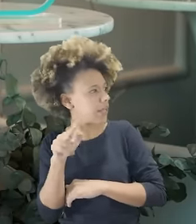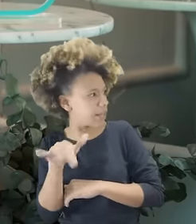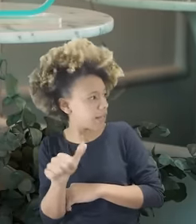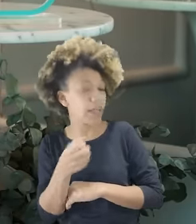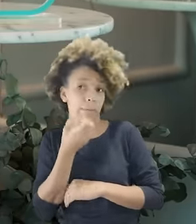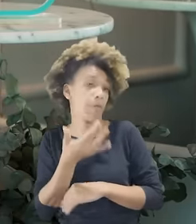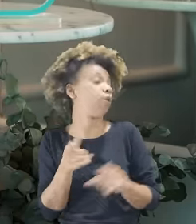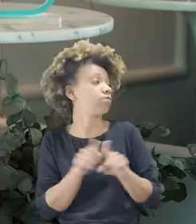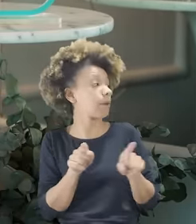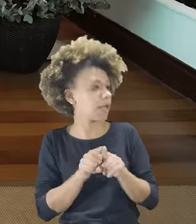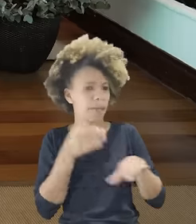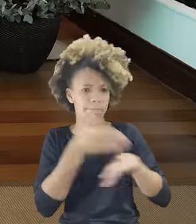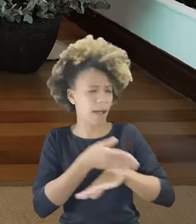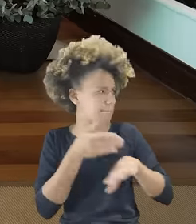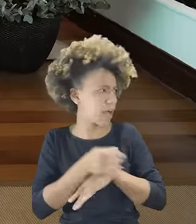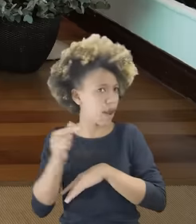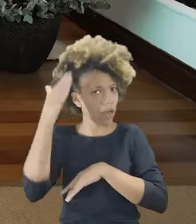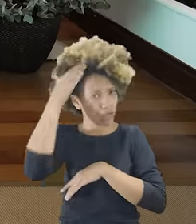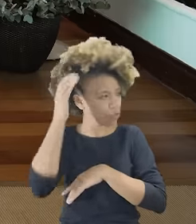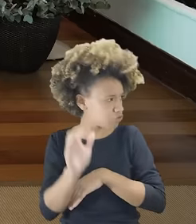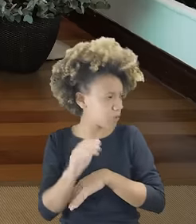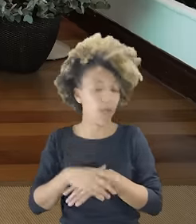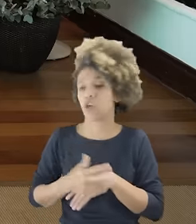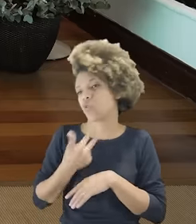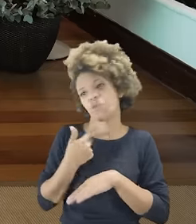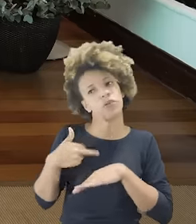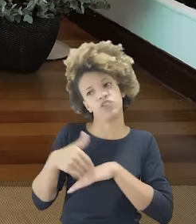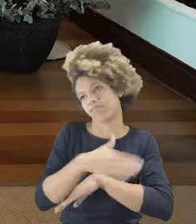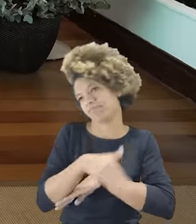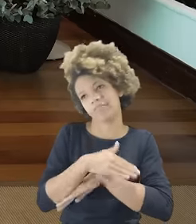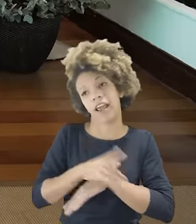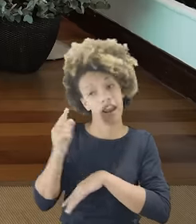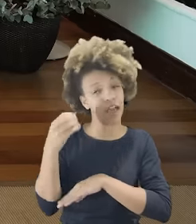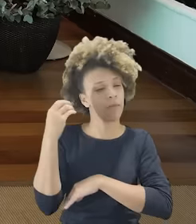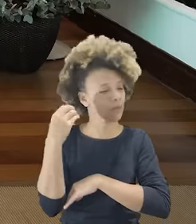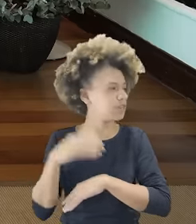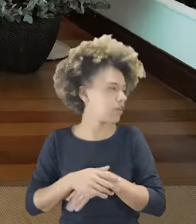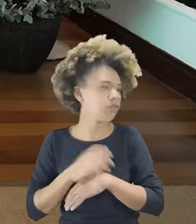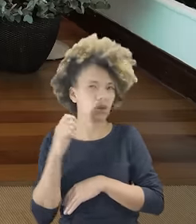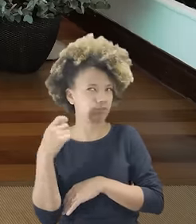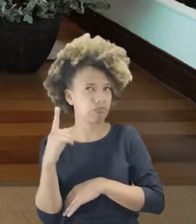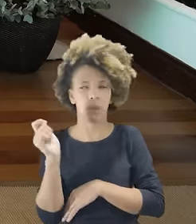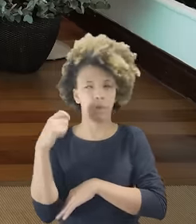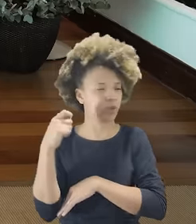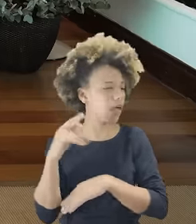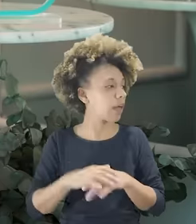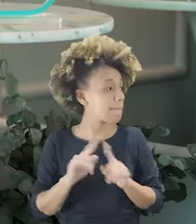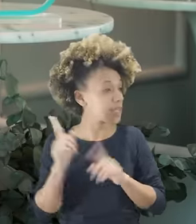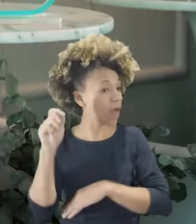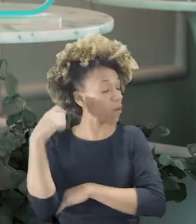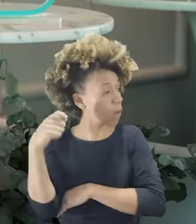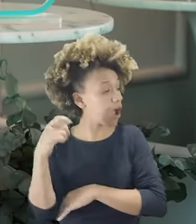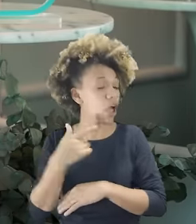é um cara para mim que é muito bom e ele bomba em Curitiba não pode andar na rua em Porto Alegre é em Curitiba eu falei Porto Alegre desculpa